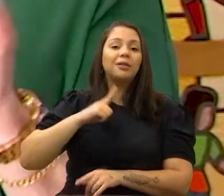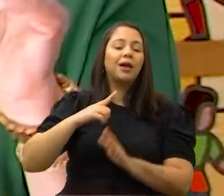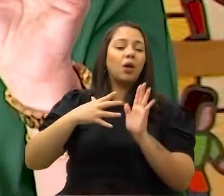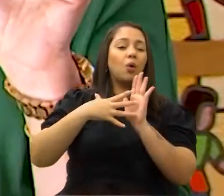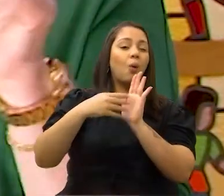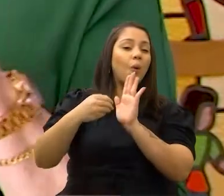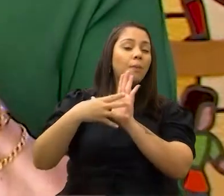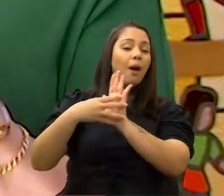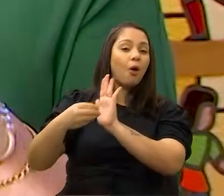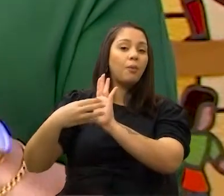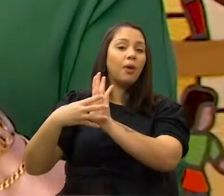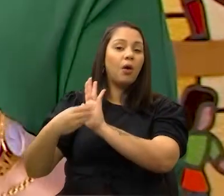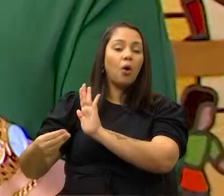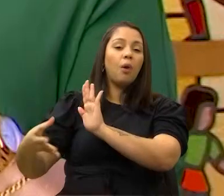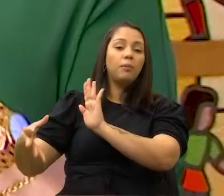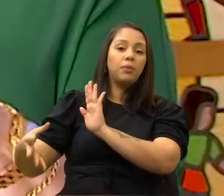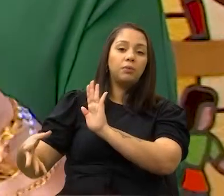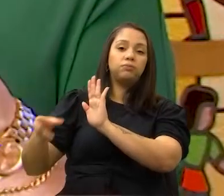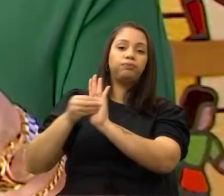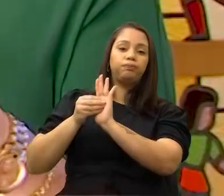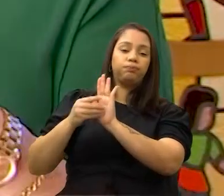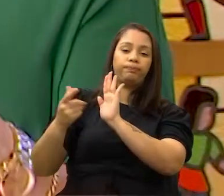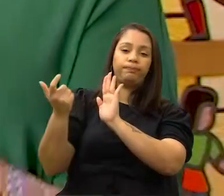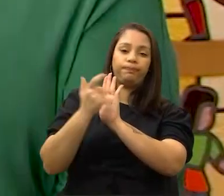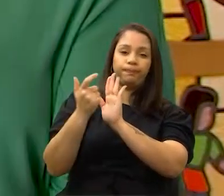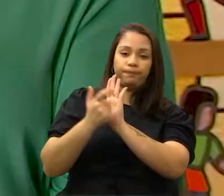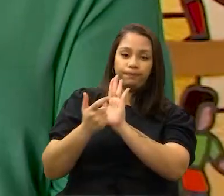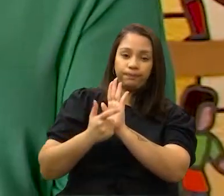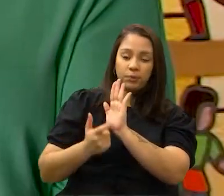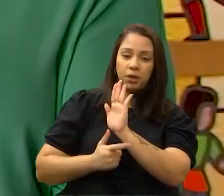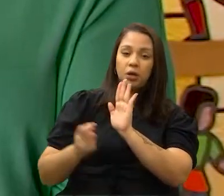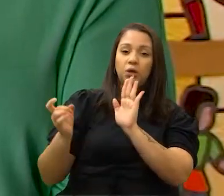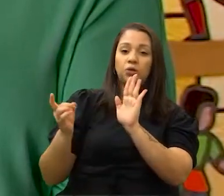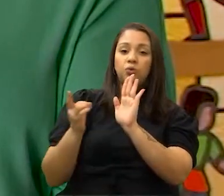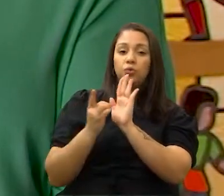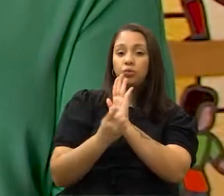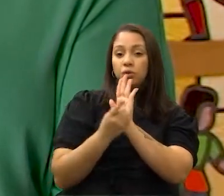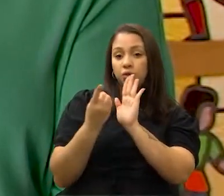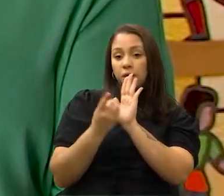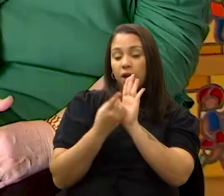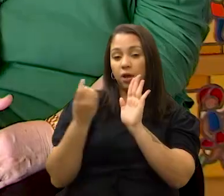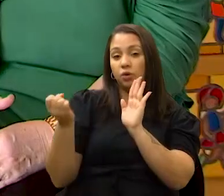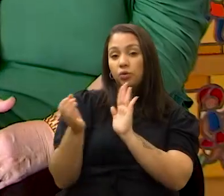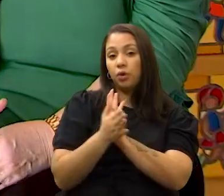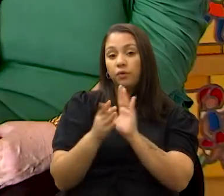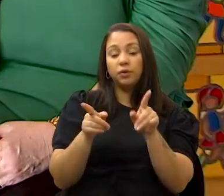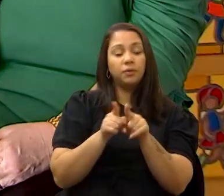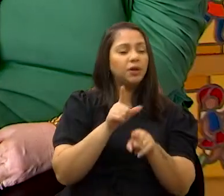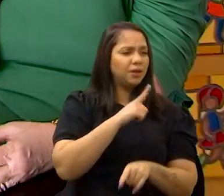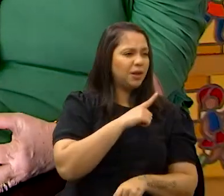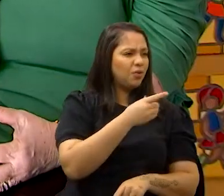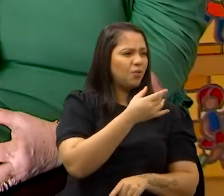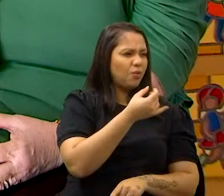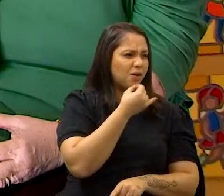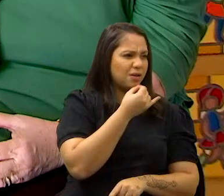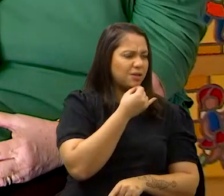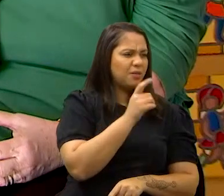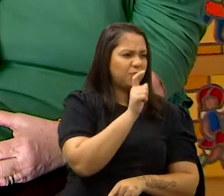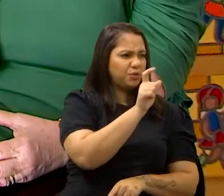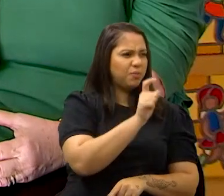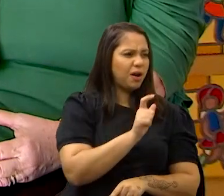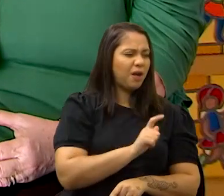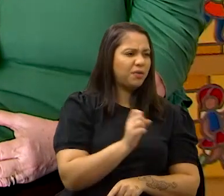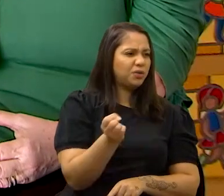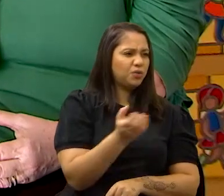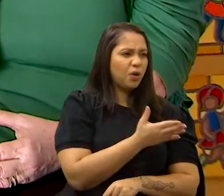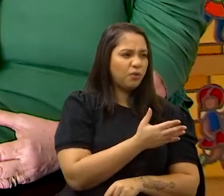vão meio que copiando e também incorporando as novas palavras. E tem algum exemplo de